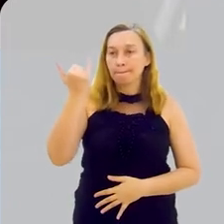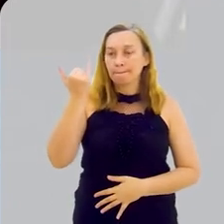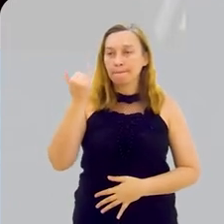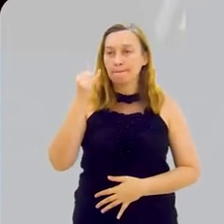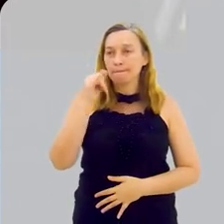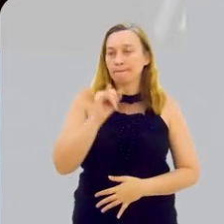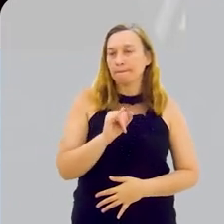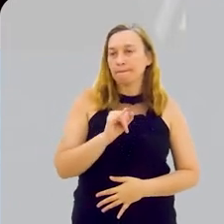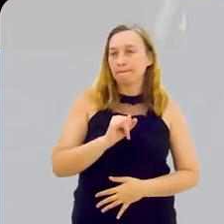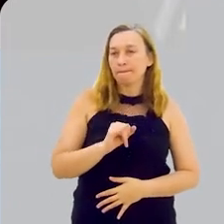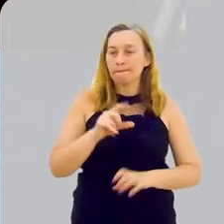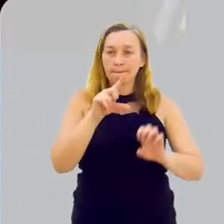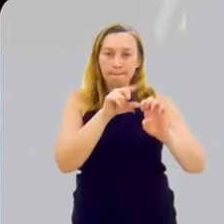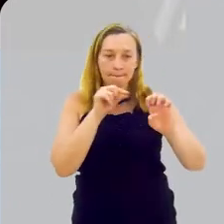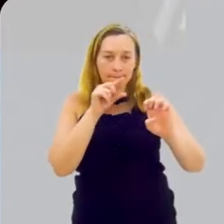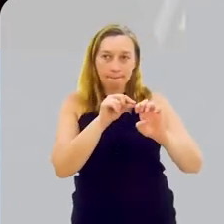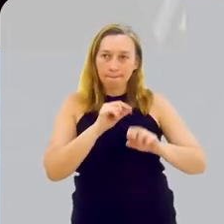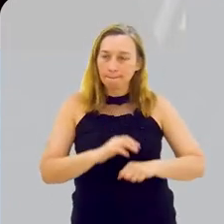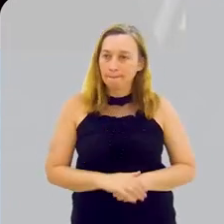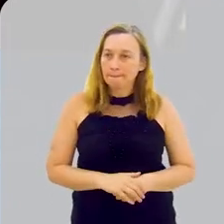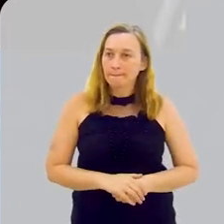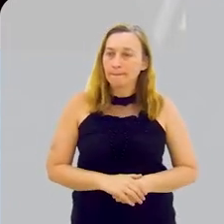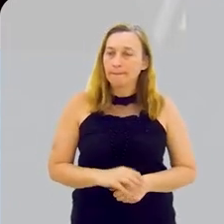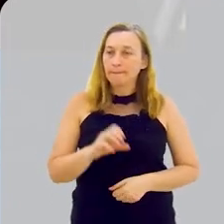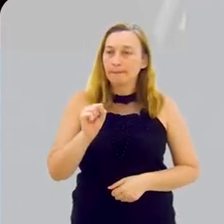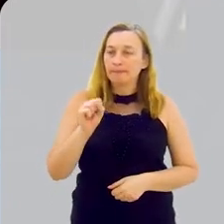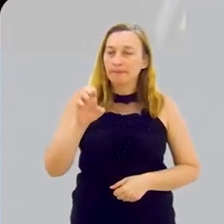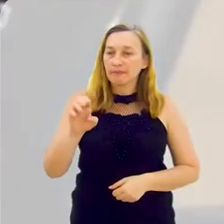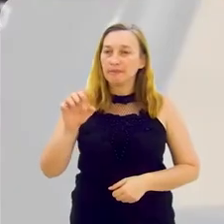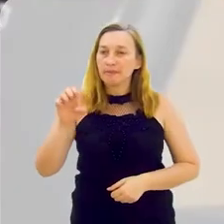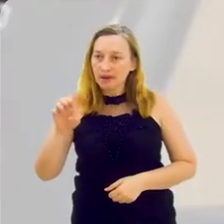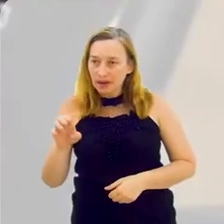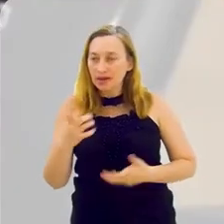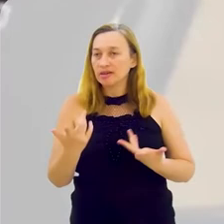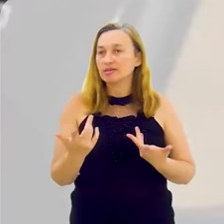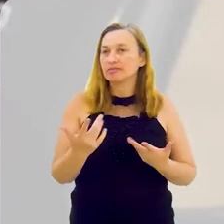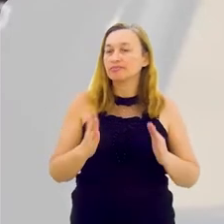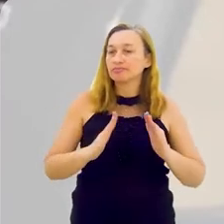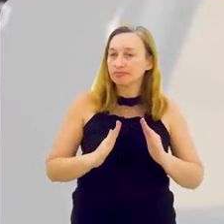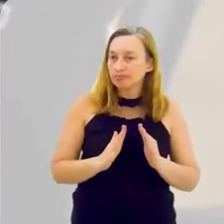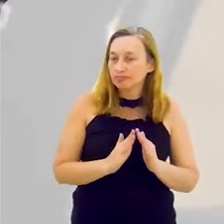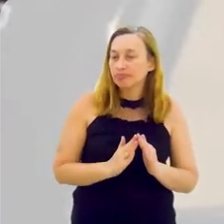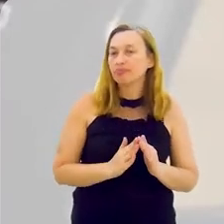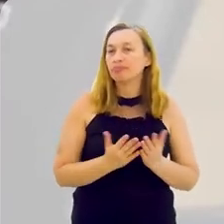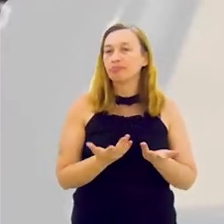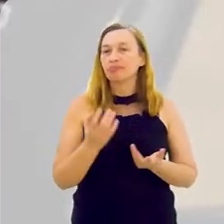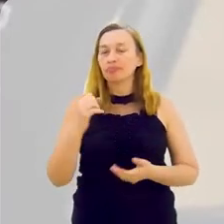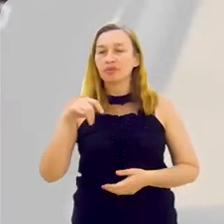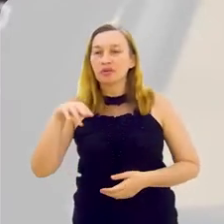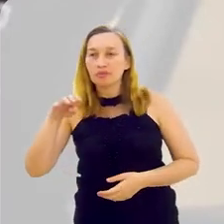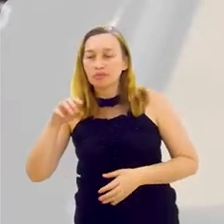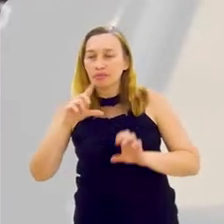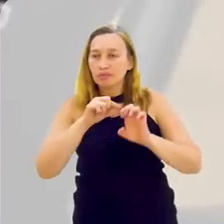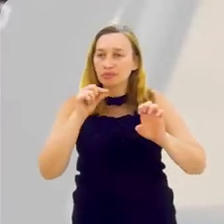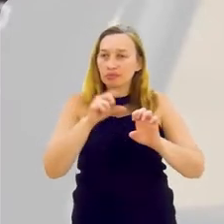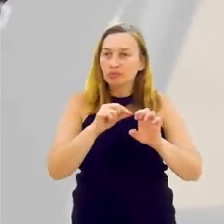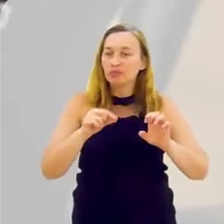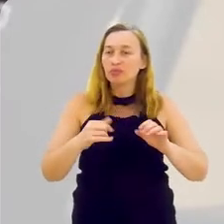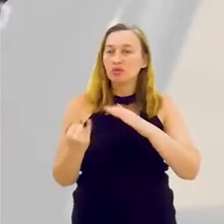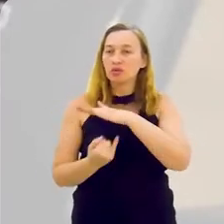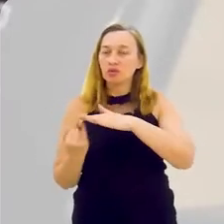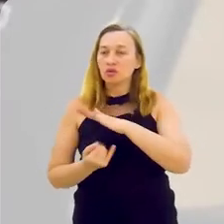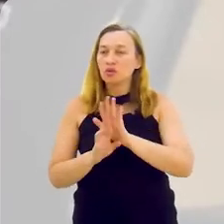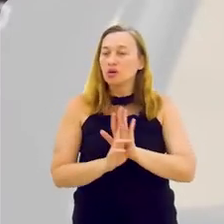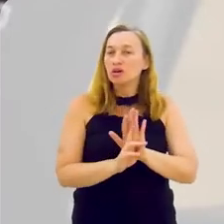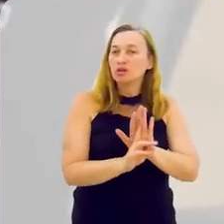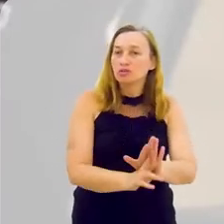essa questão da importância da institucionalidade do empreendedor. O Sebrae é um exemplo, ele é a casa do empreendedor,